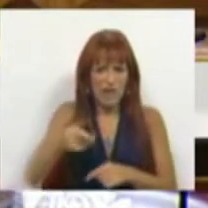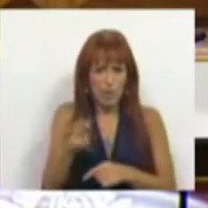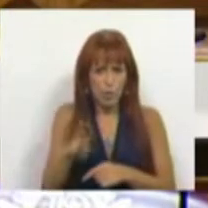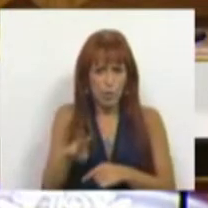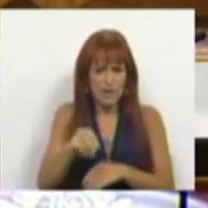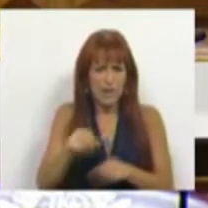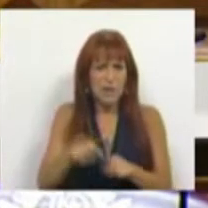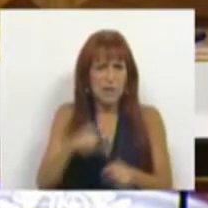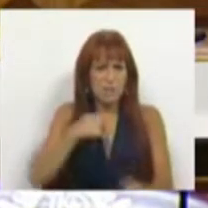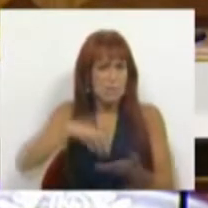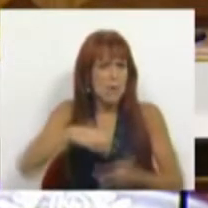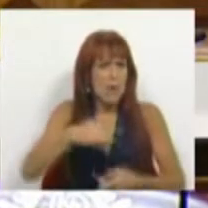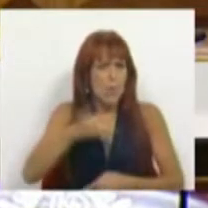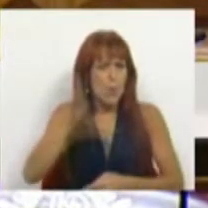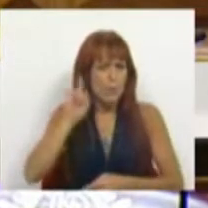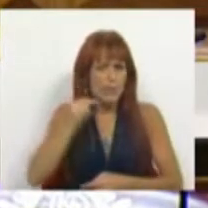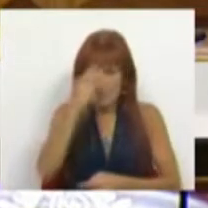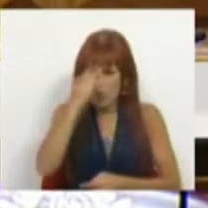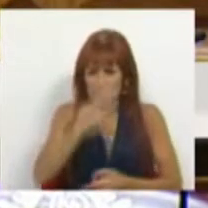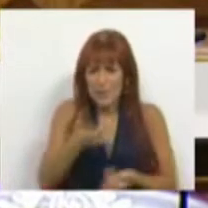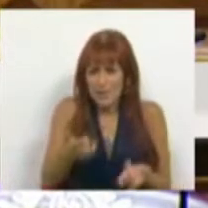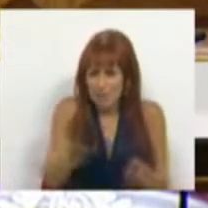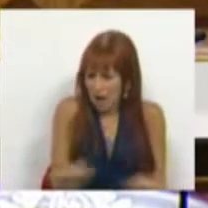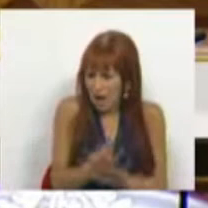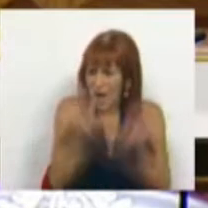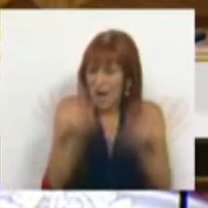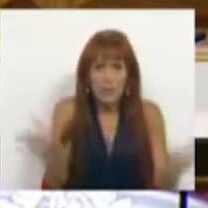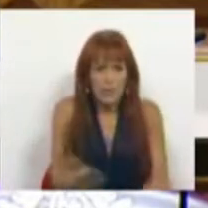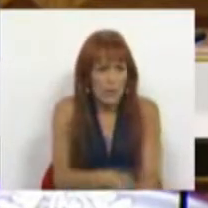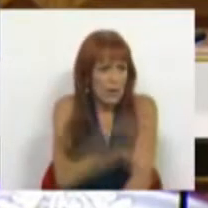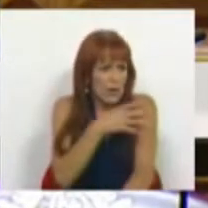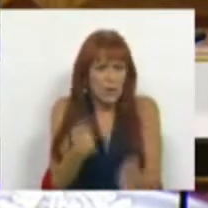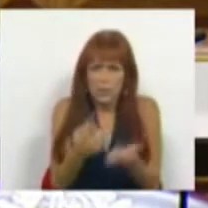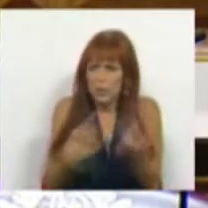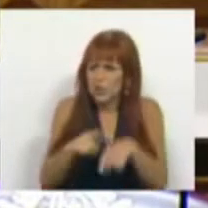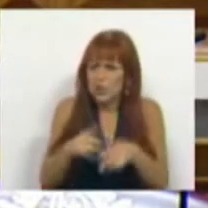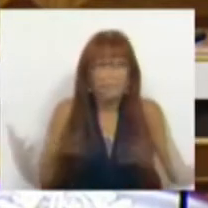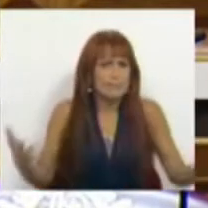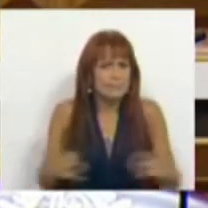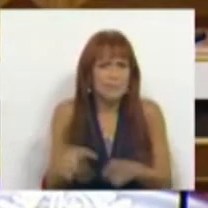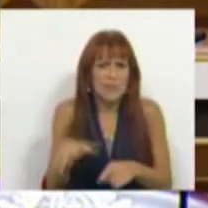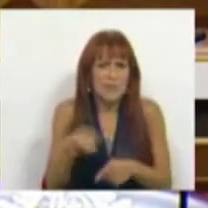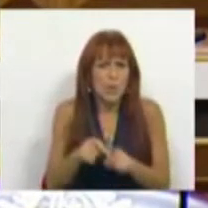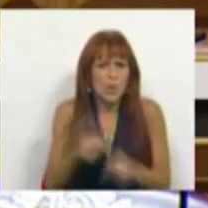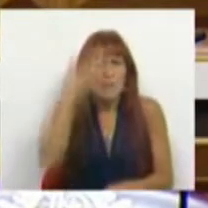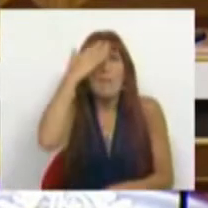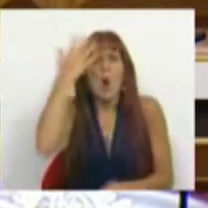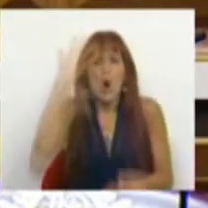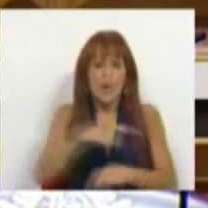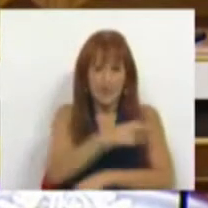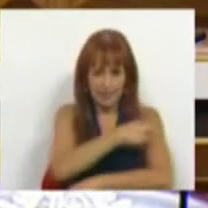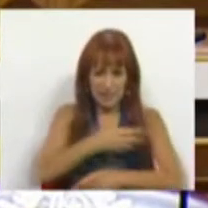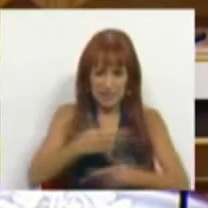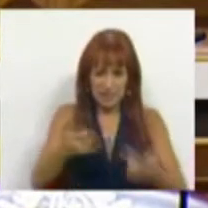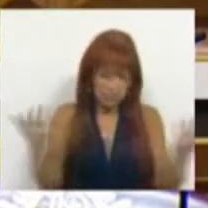portanto, um edifício de enorme importância histórica, e é, obviamente, impressionante para todos nós, do ponto de vista da memória que